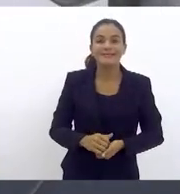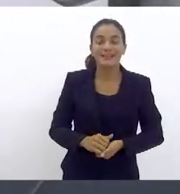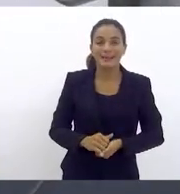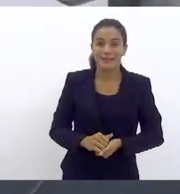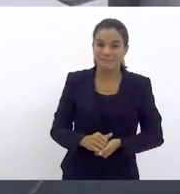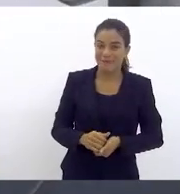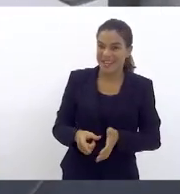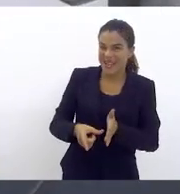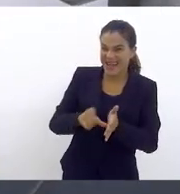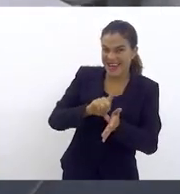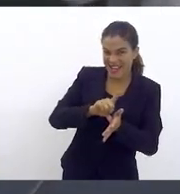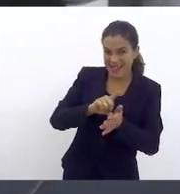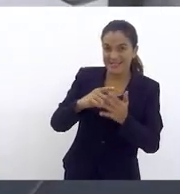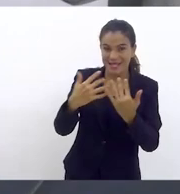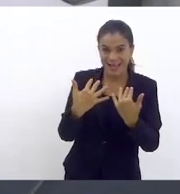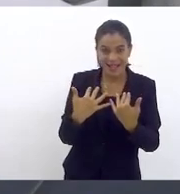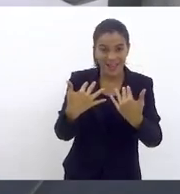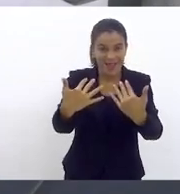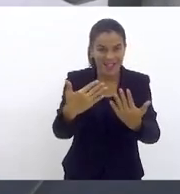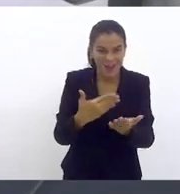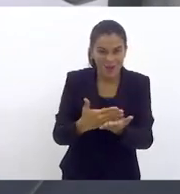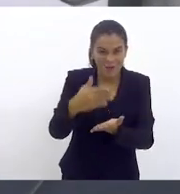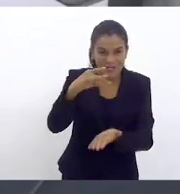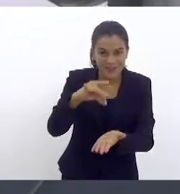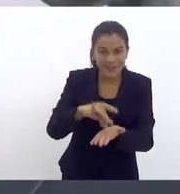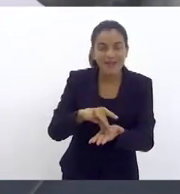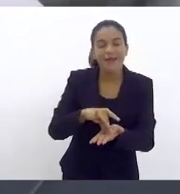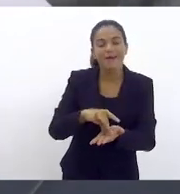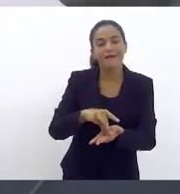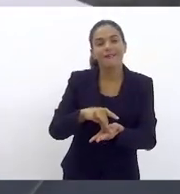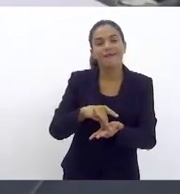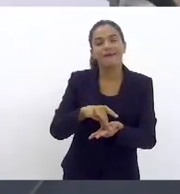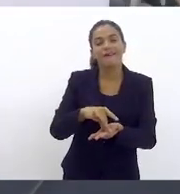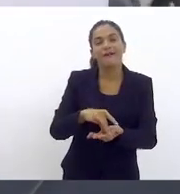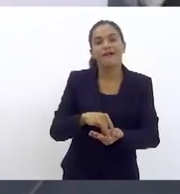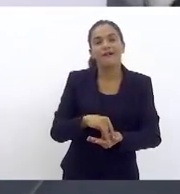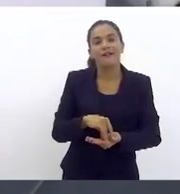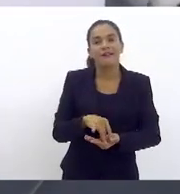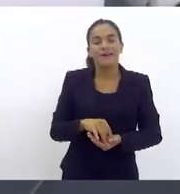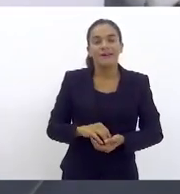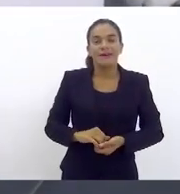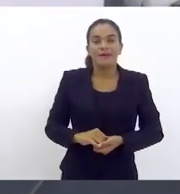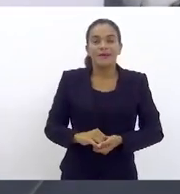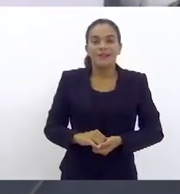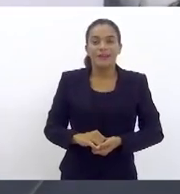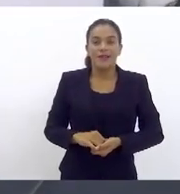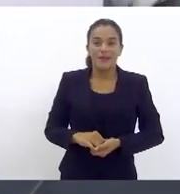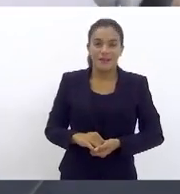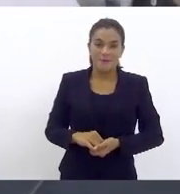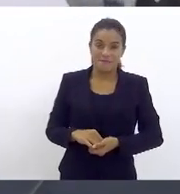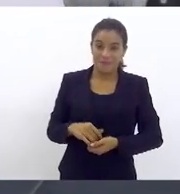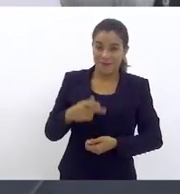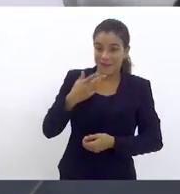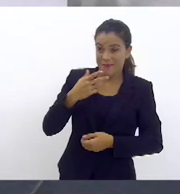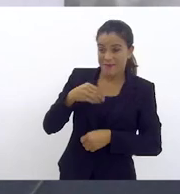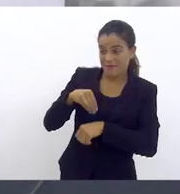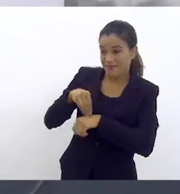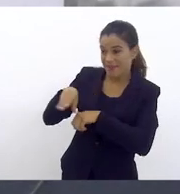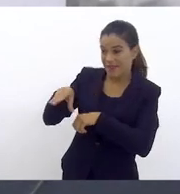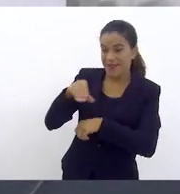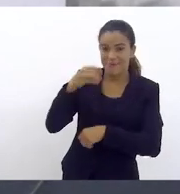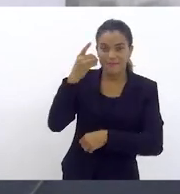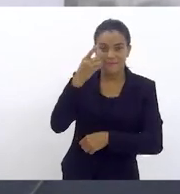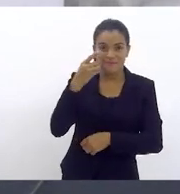antes da nossa audiência pública começar eu quero falar para Deputado a sério é Jordão